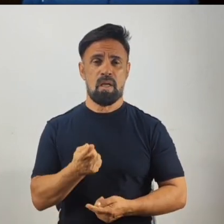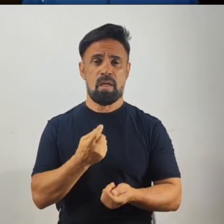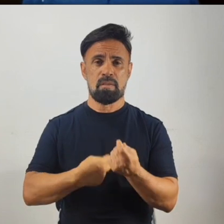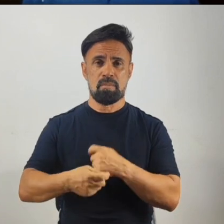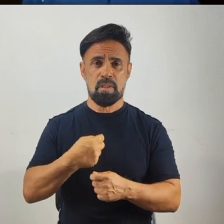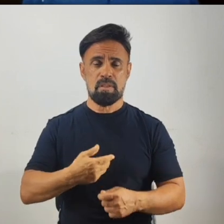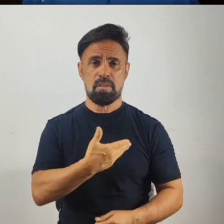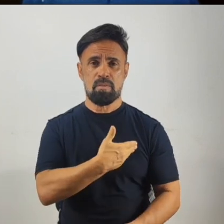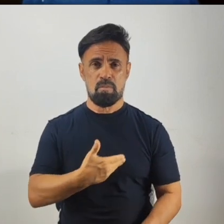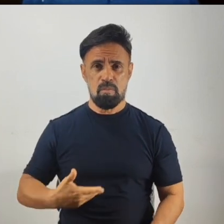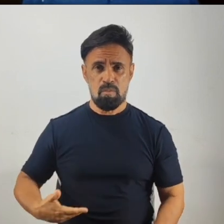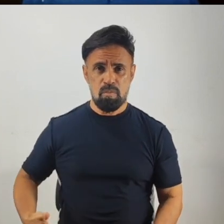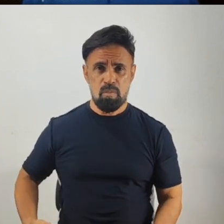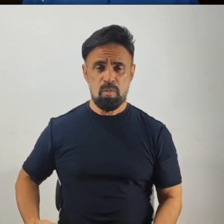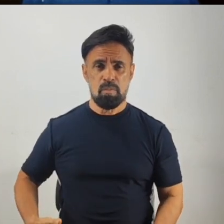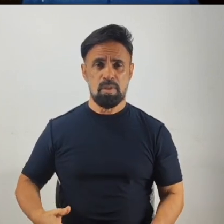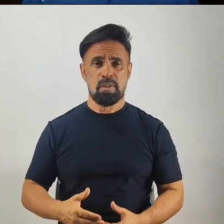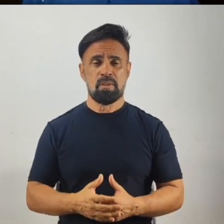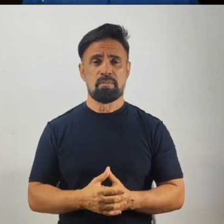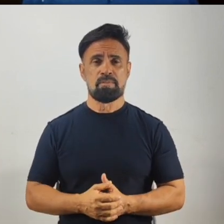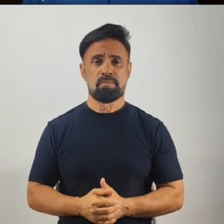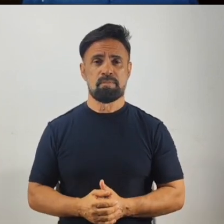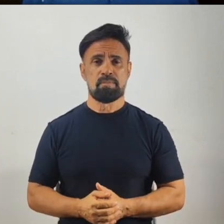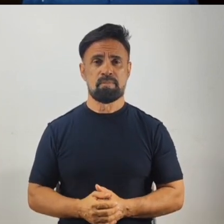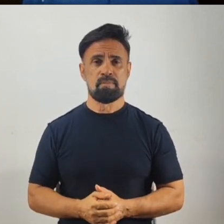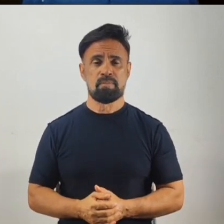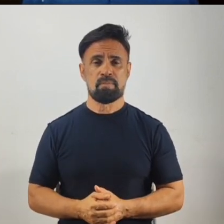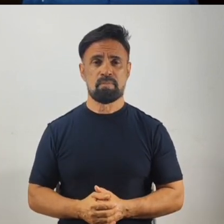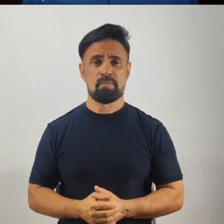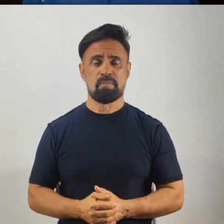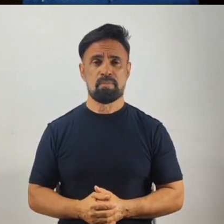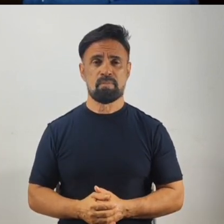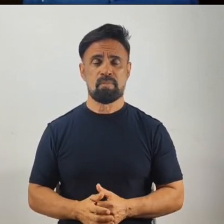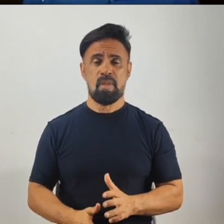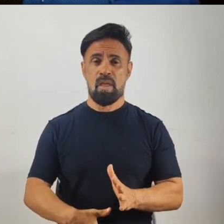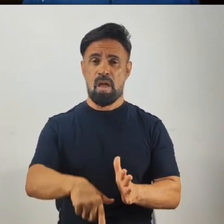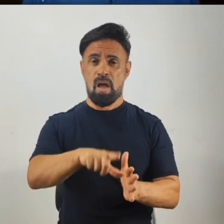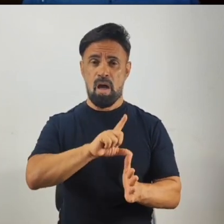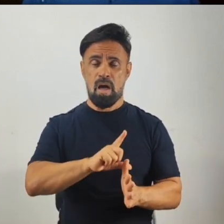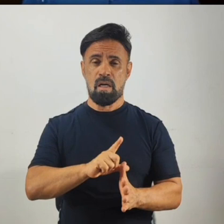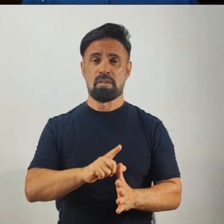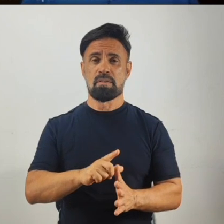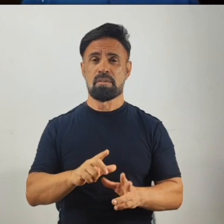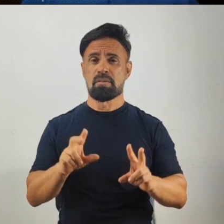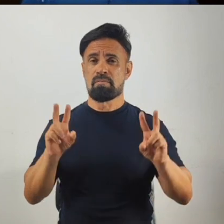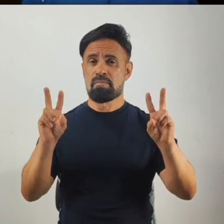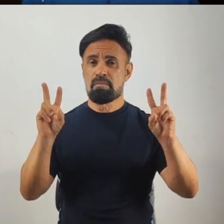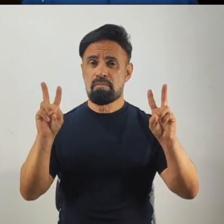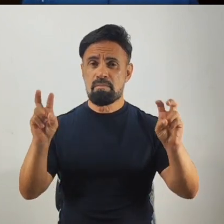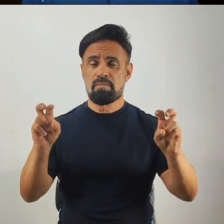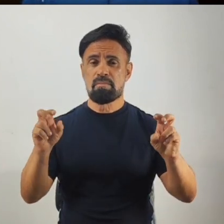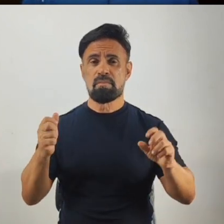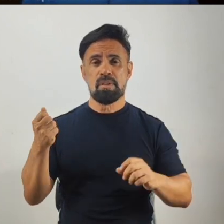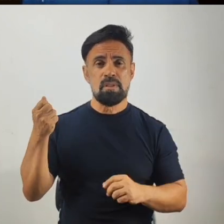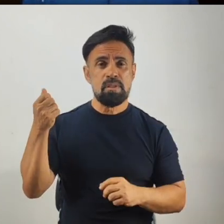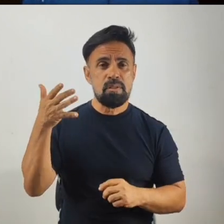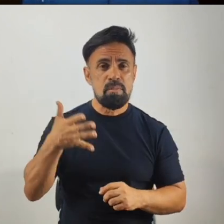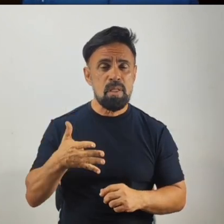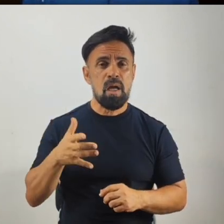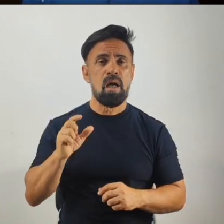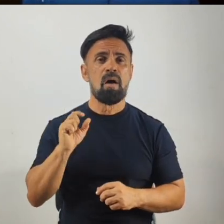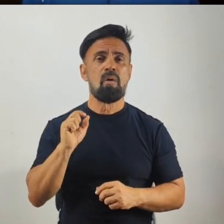a administração pública preconiza. Antes de falarmos especificamente